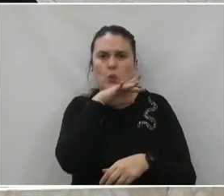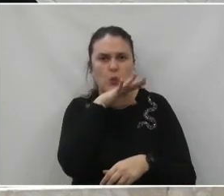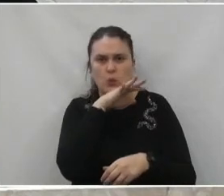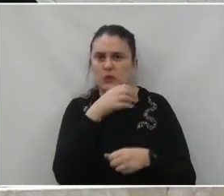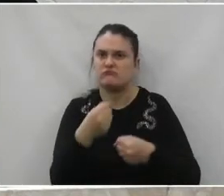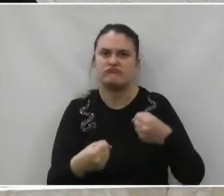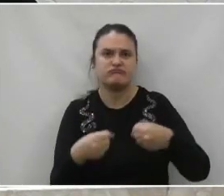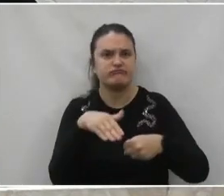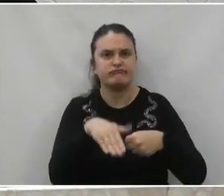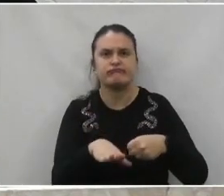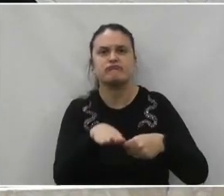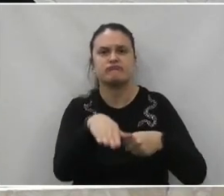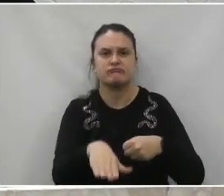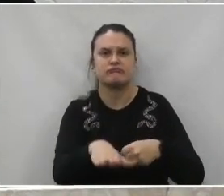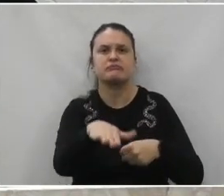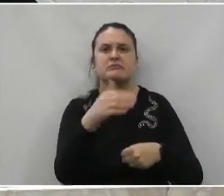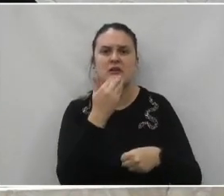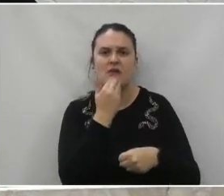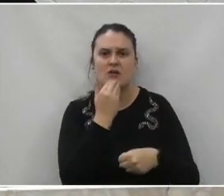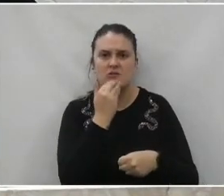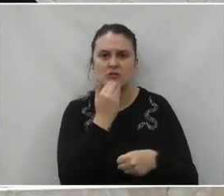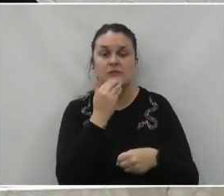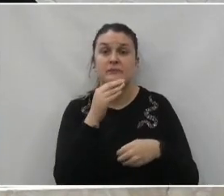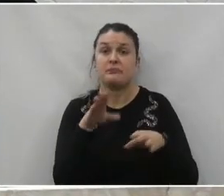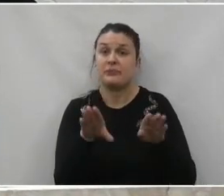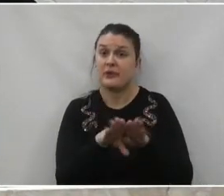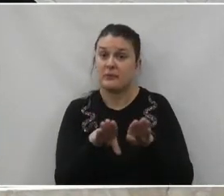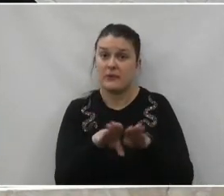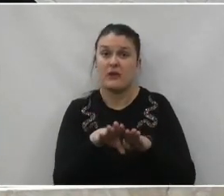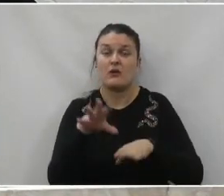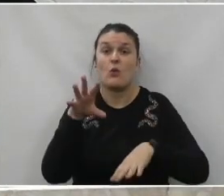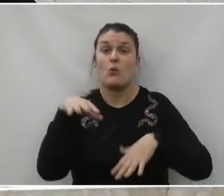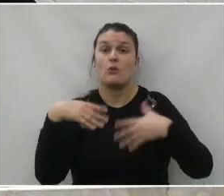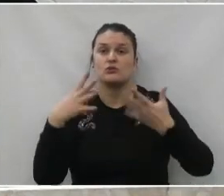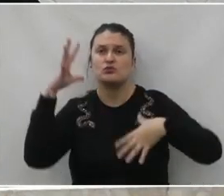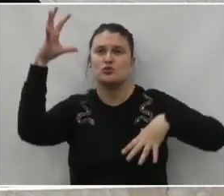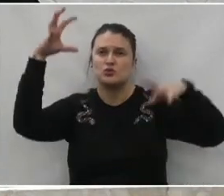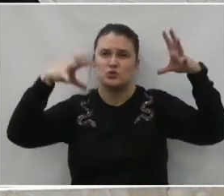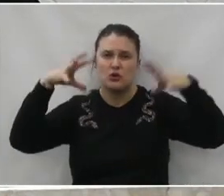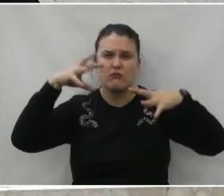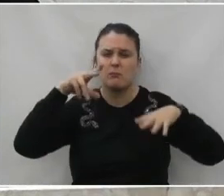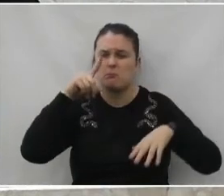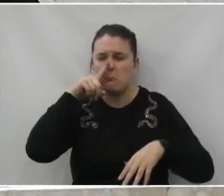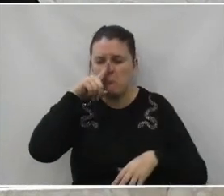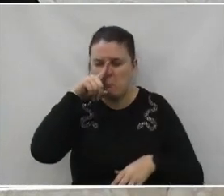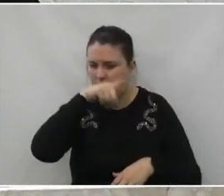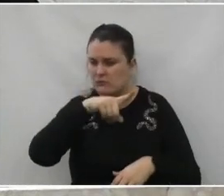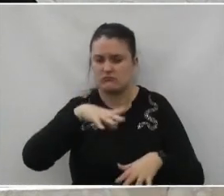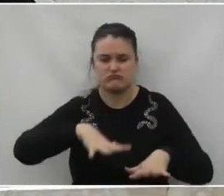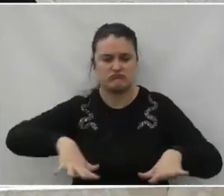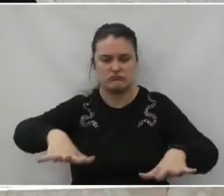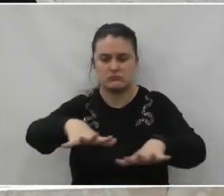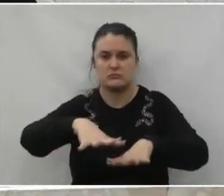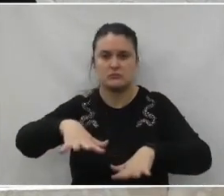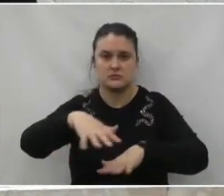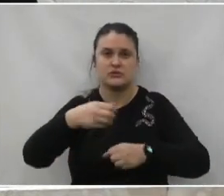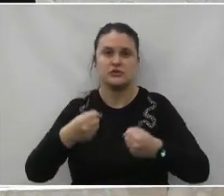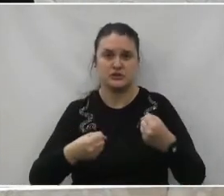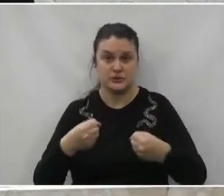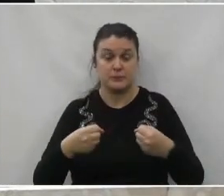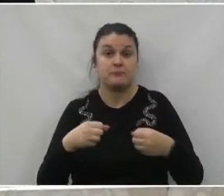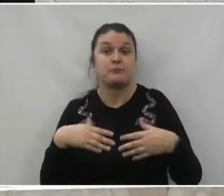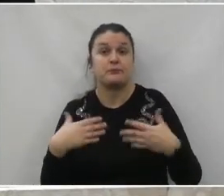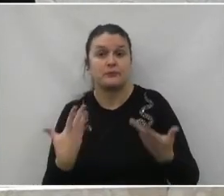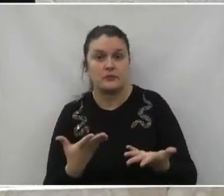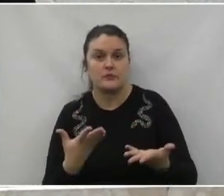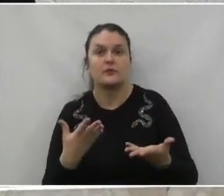e desníveis dos mais diversos tipos. Inclusive, a chuva traz sedimentos, piorando ainda mais as condições na estrada,